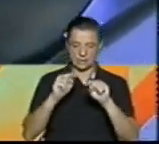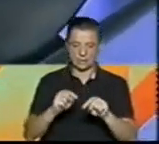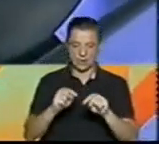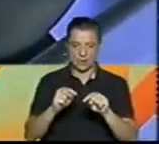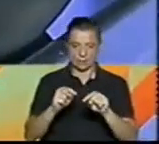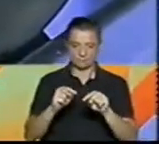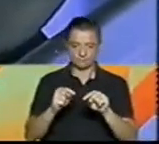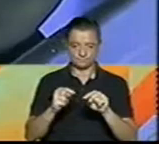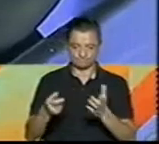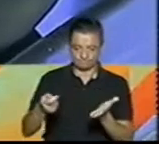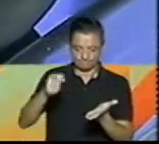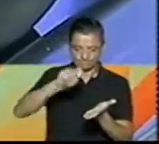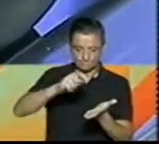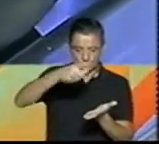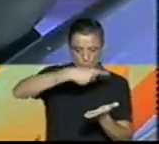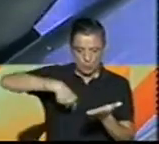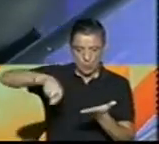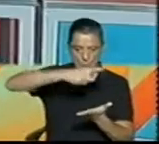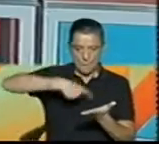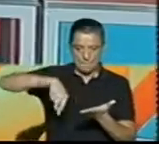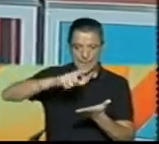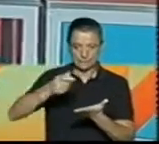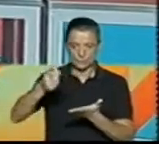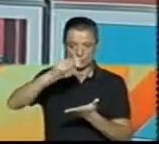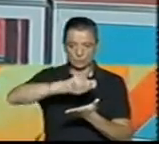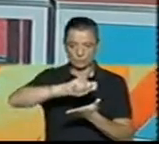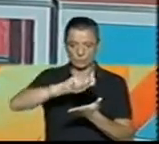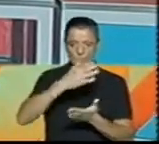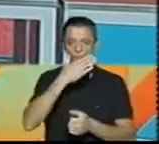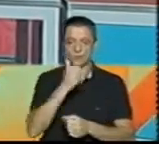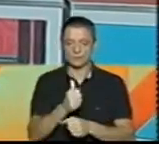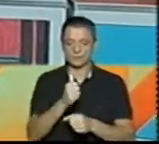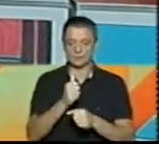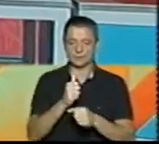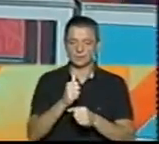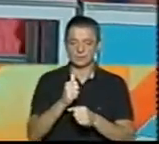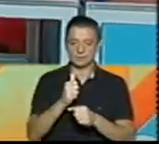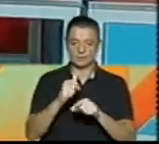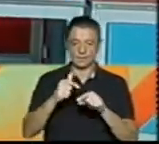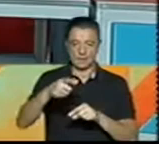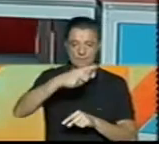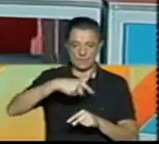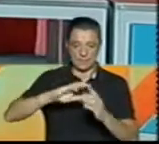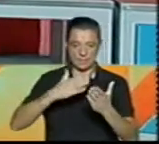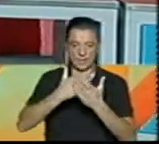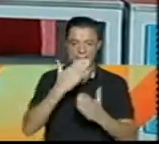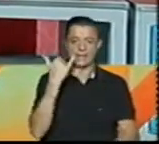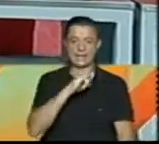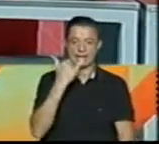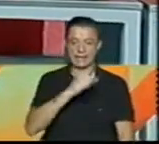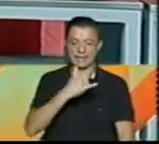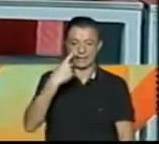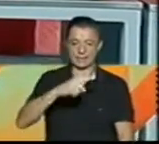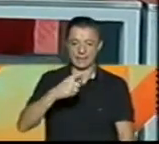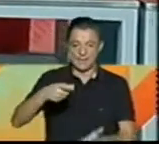ali o prato, aqui nestes pratos lindíssimos que a Praça da Alegria tem. Os